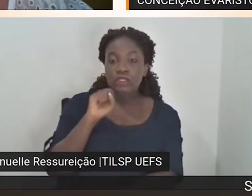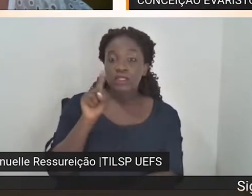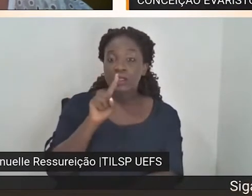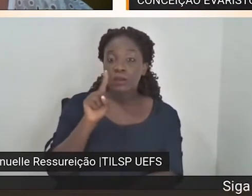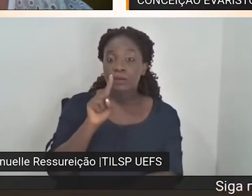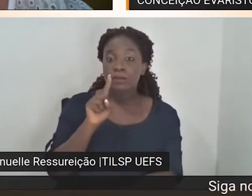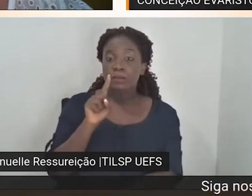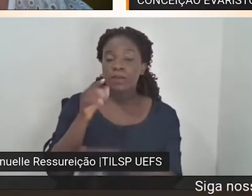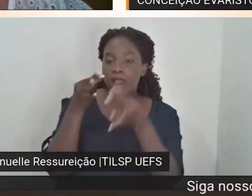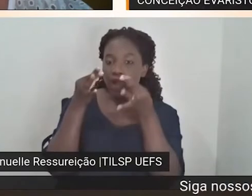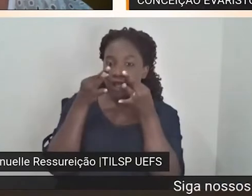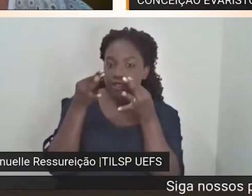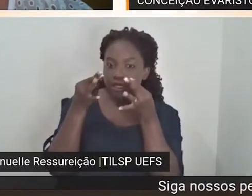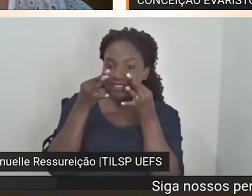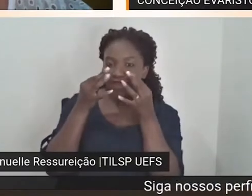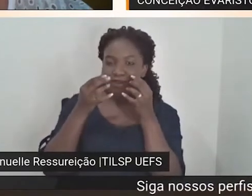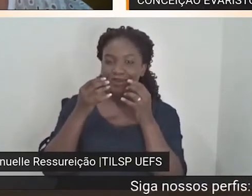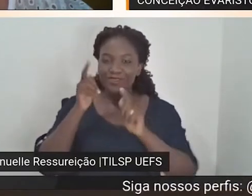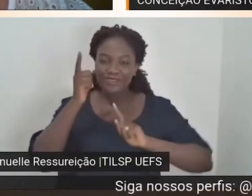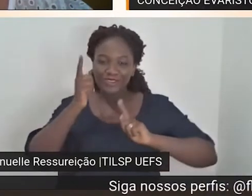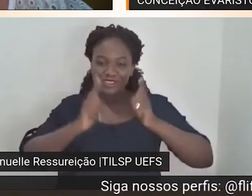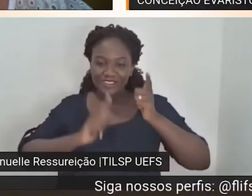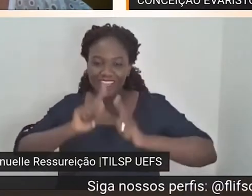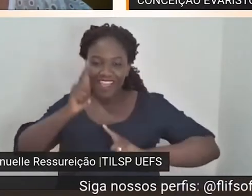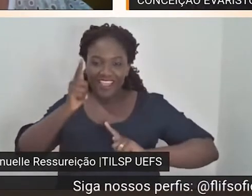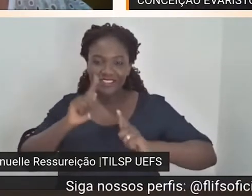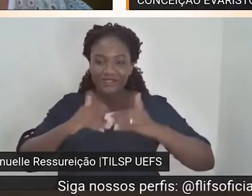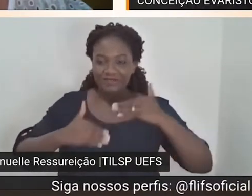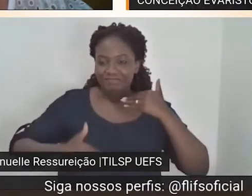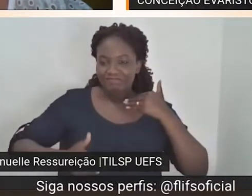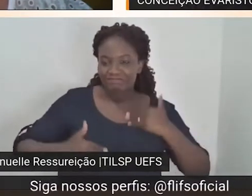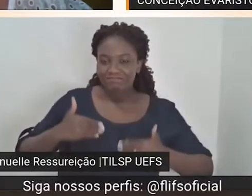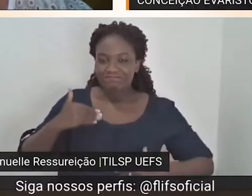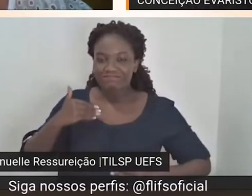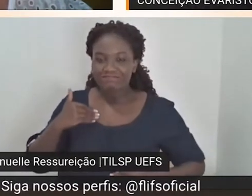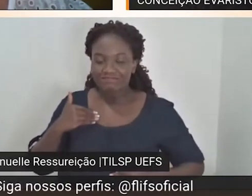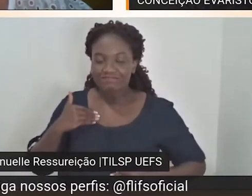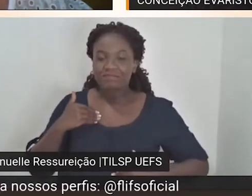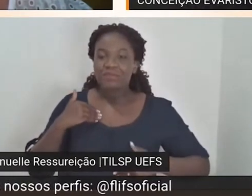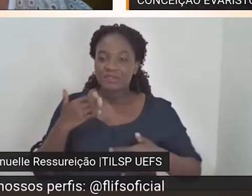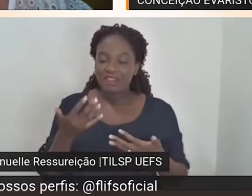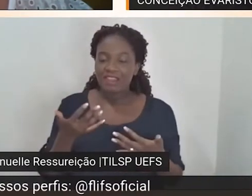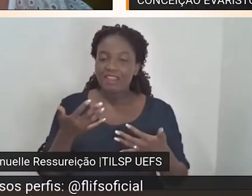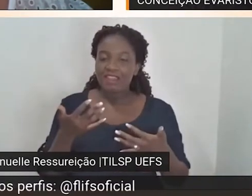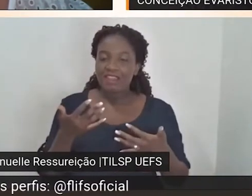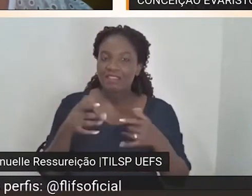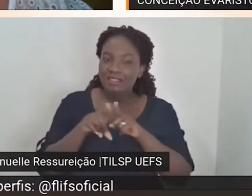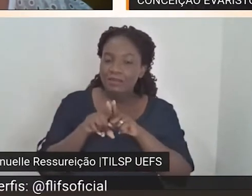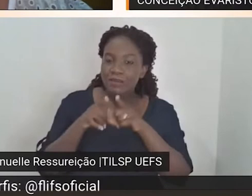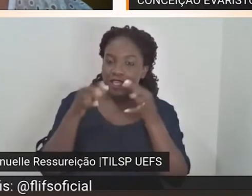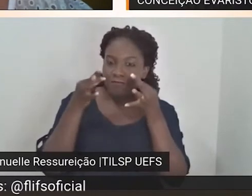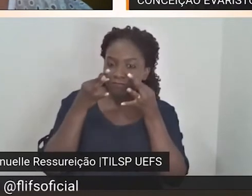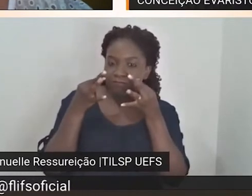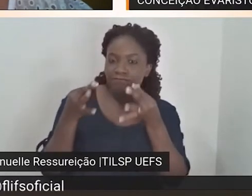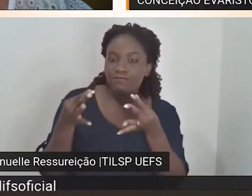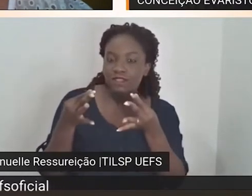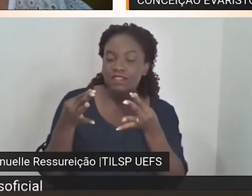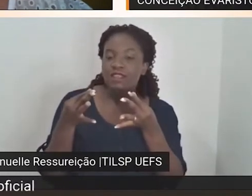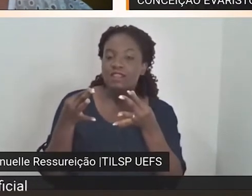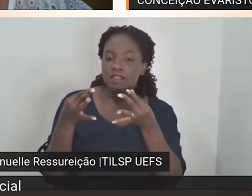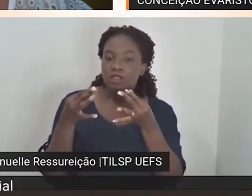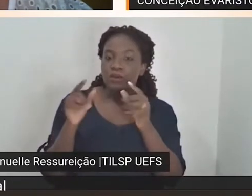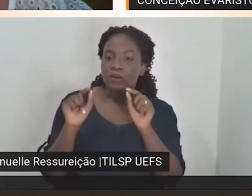presta atenção nos gestos, né? Você é convocado pelo gesto da pessoa, é convocado